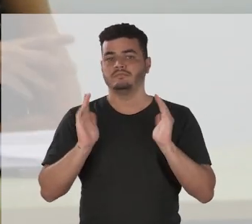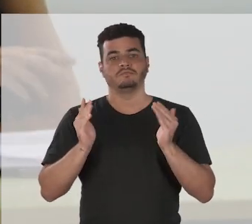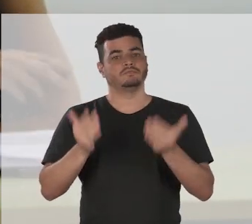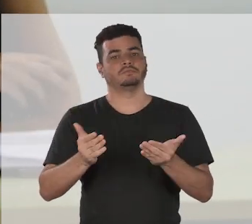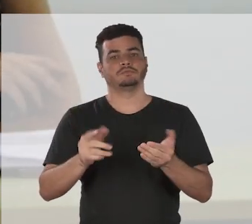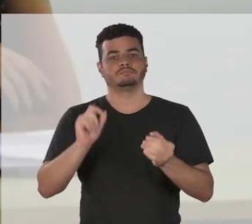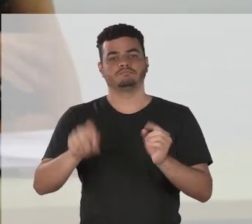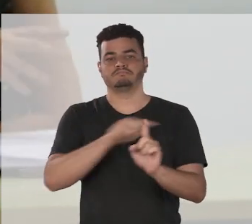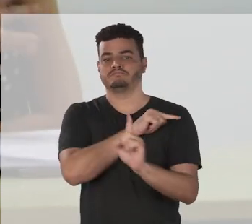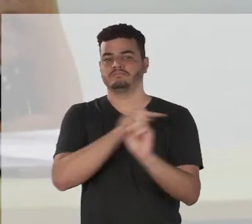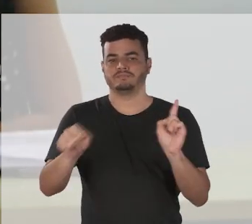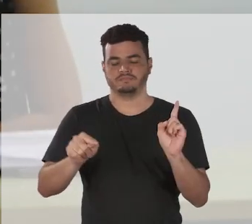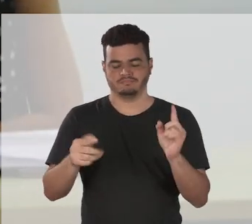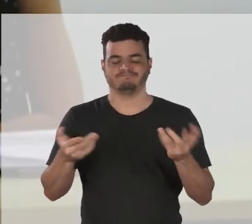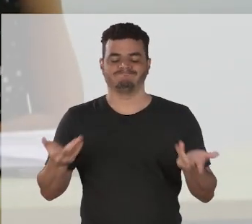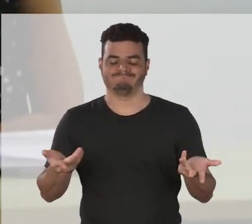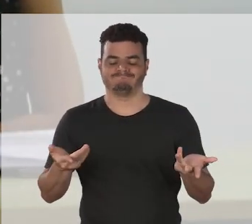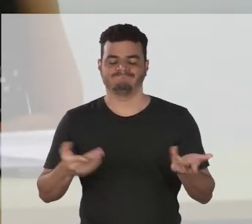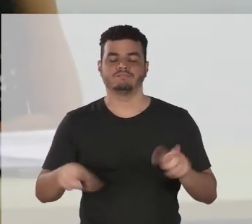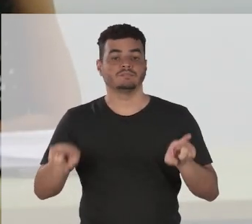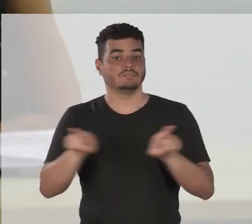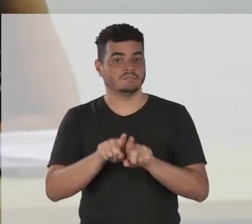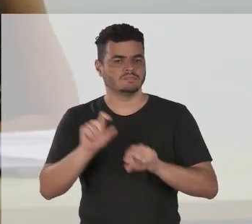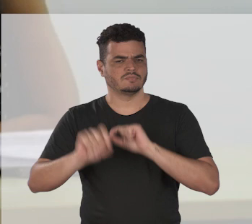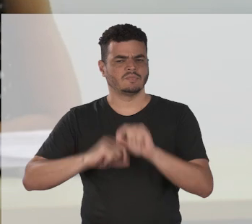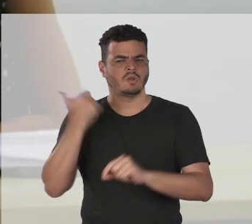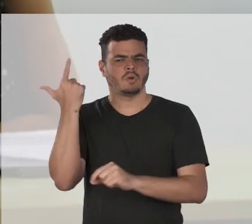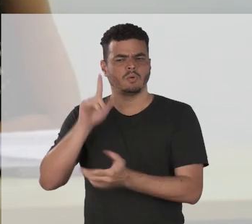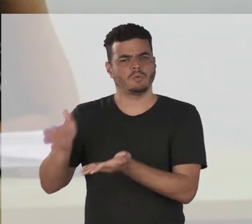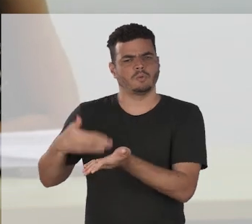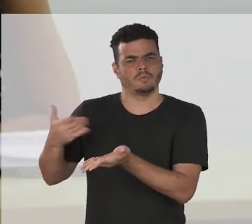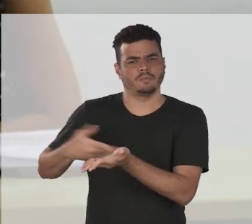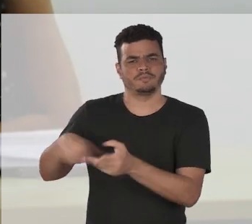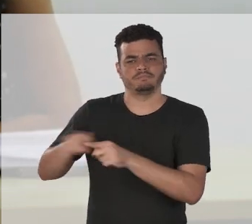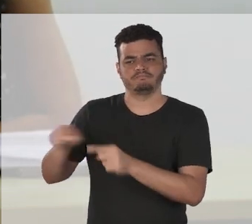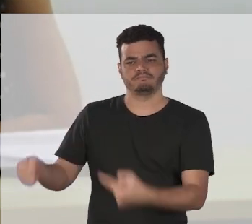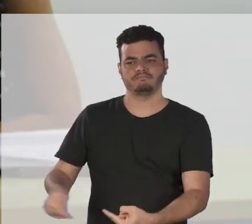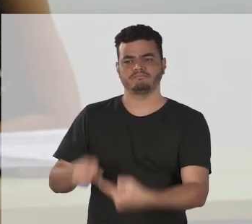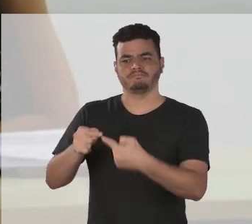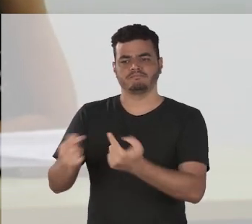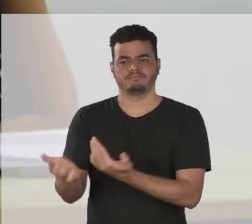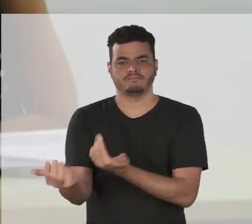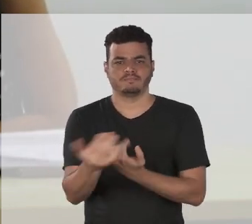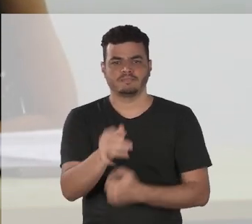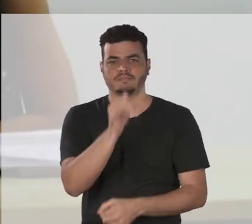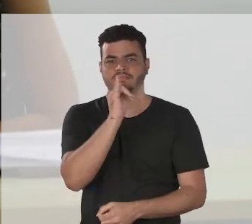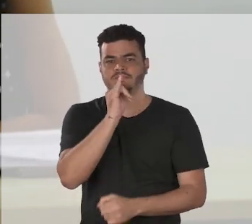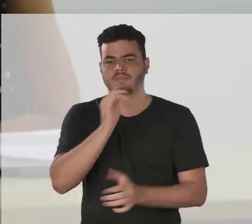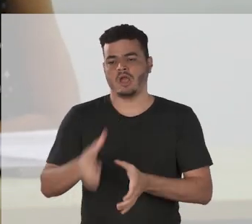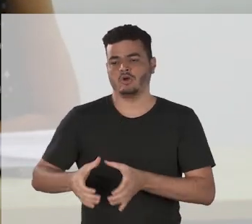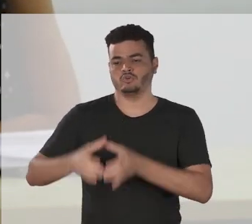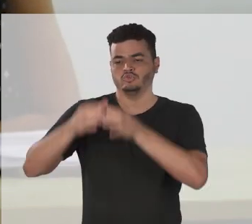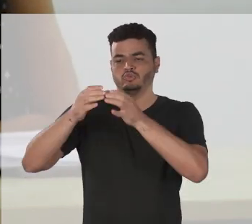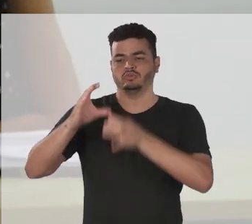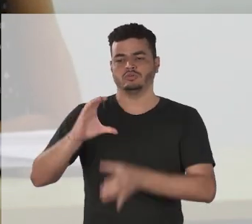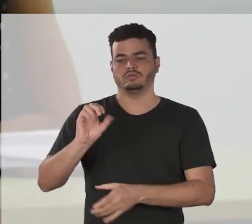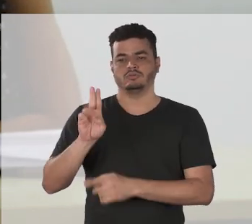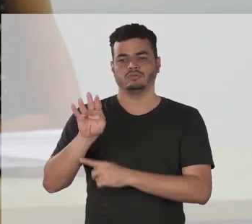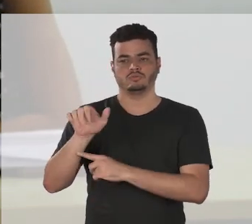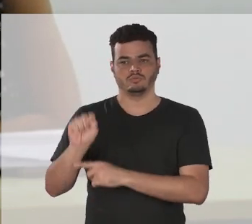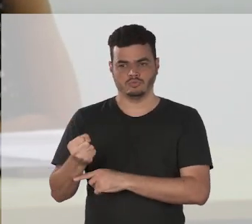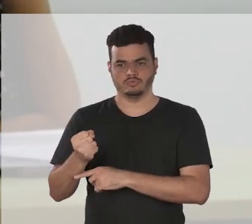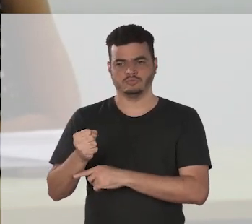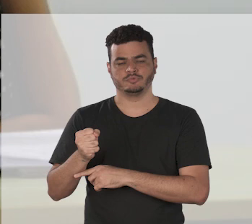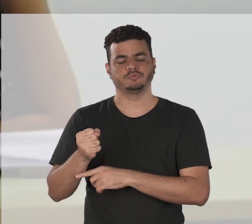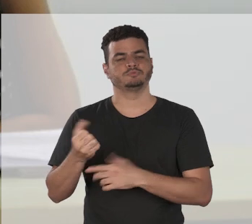censura. E, além disso, esta e outras obras, não é mesmo, infantis que se proibiram, como a Torre de Cubos de